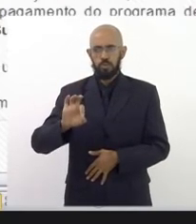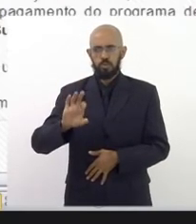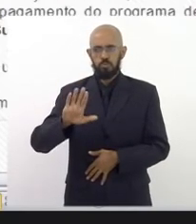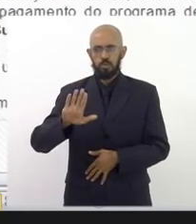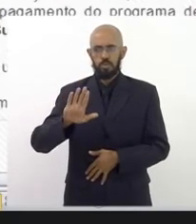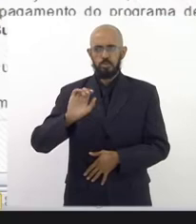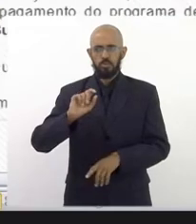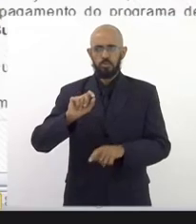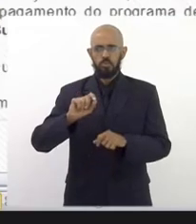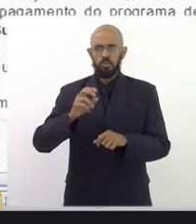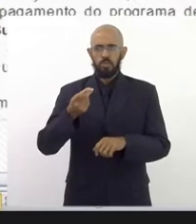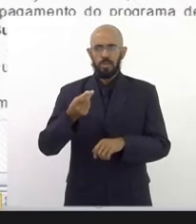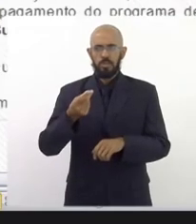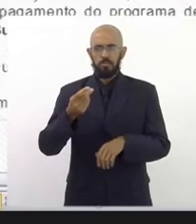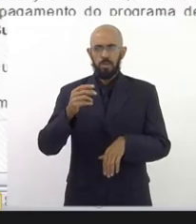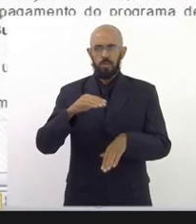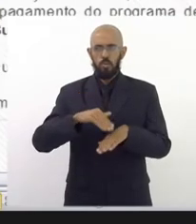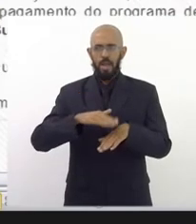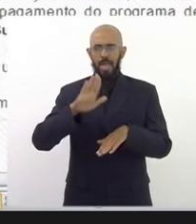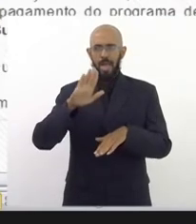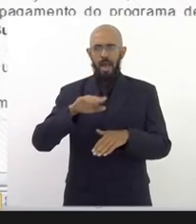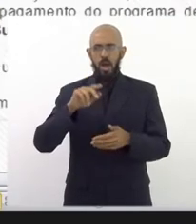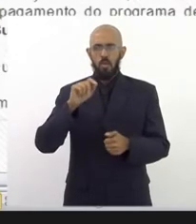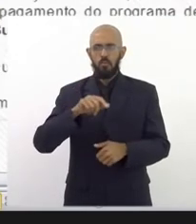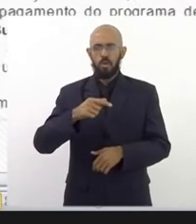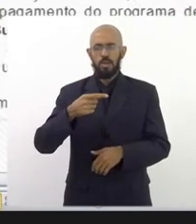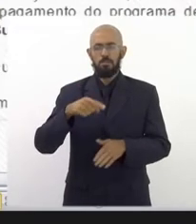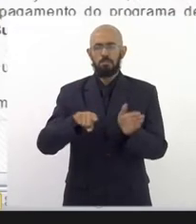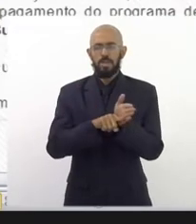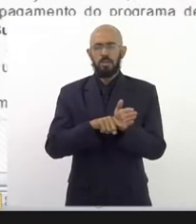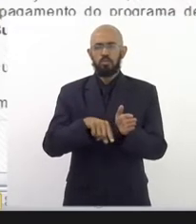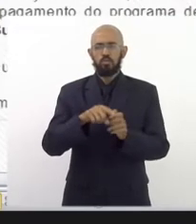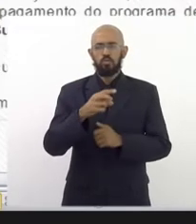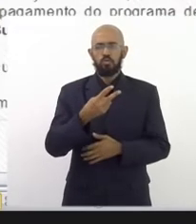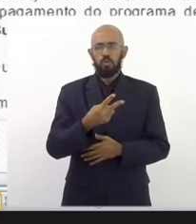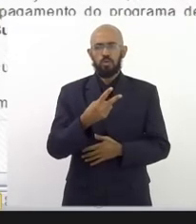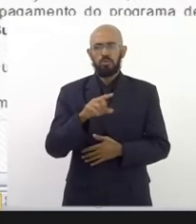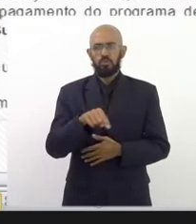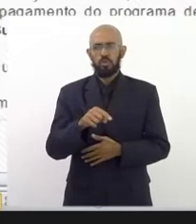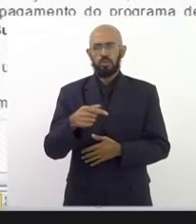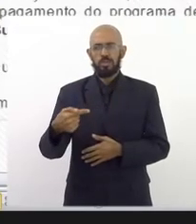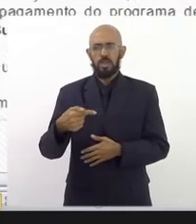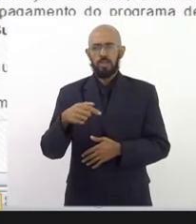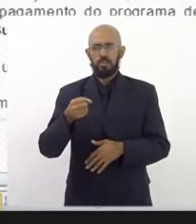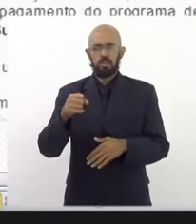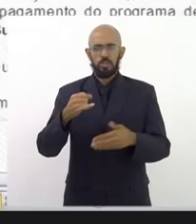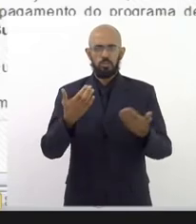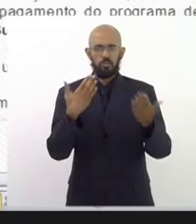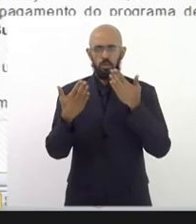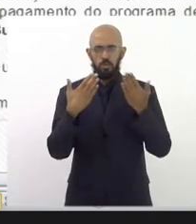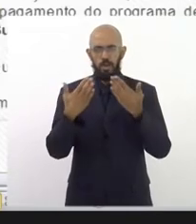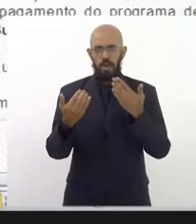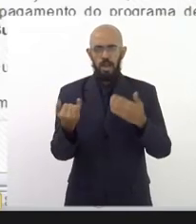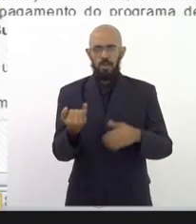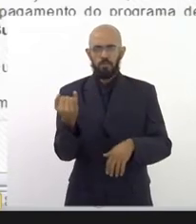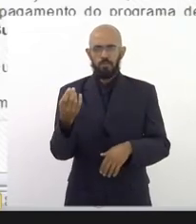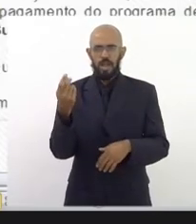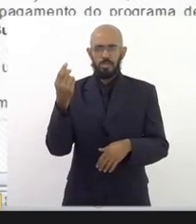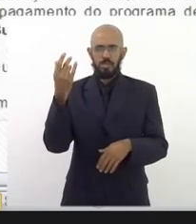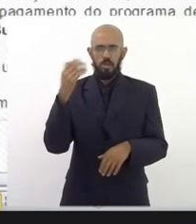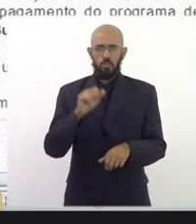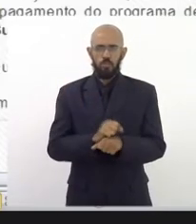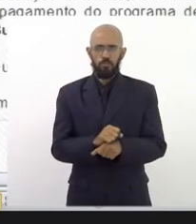o crescimento real foi negativo de 2,7, considerada a inflação. Então, os juros dos encargos